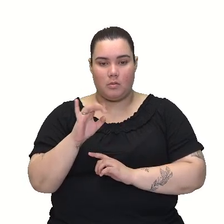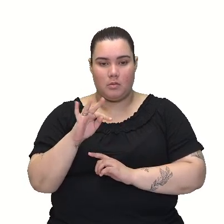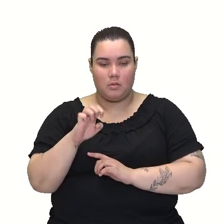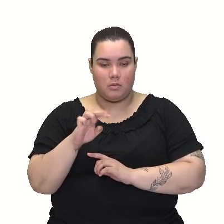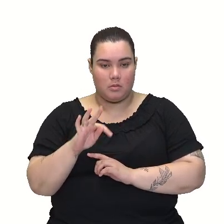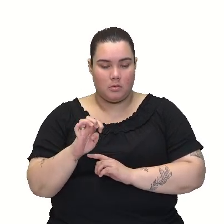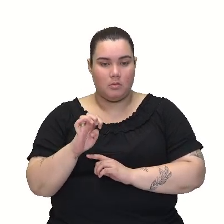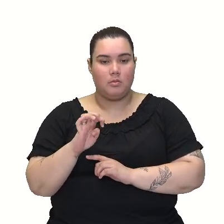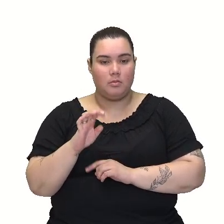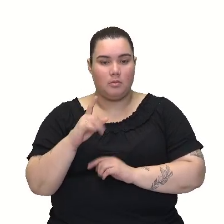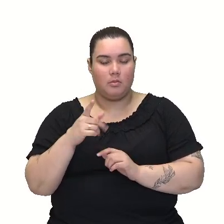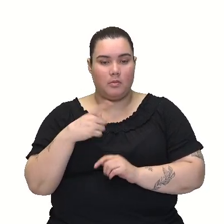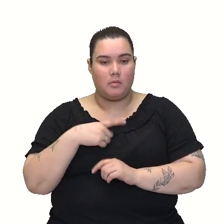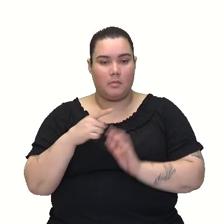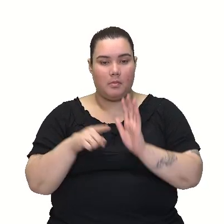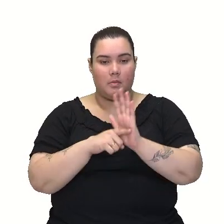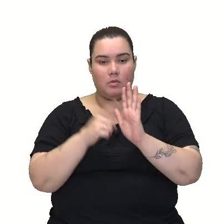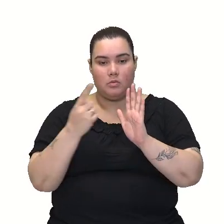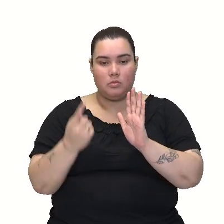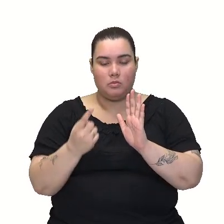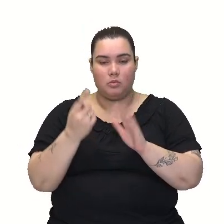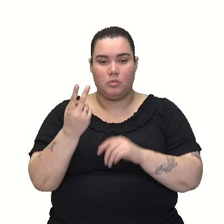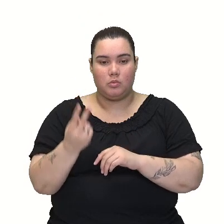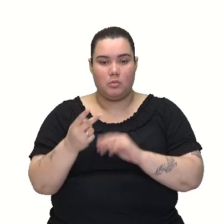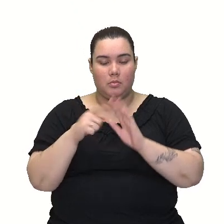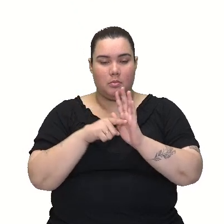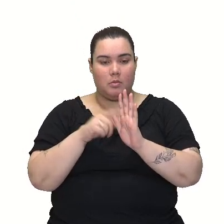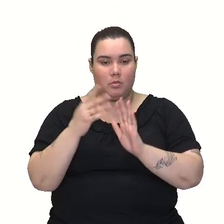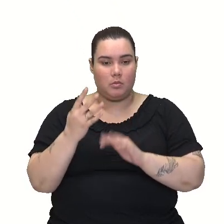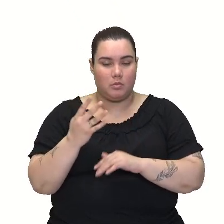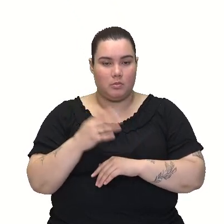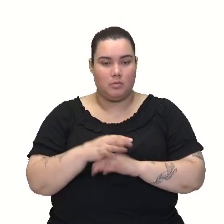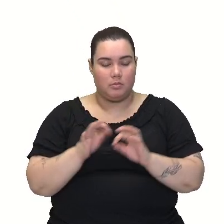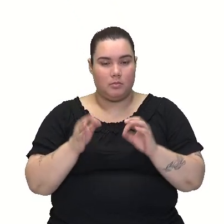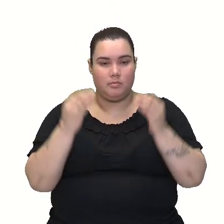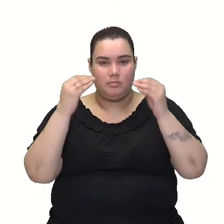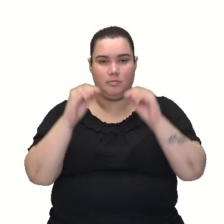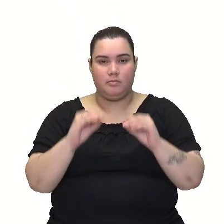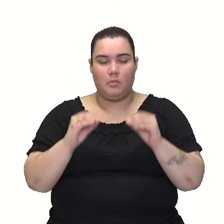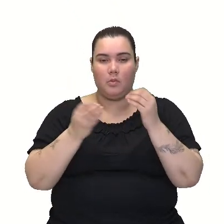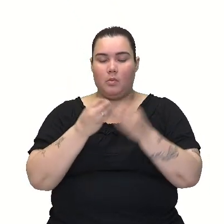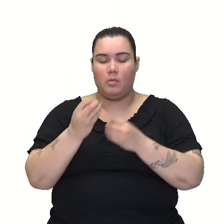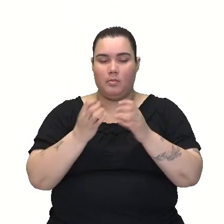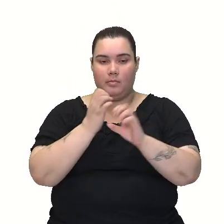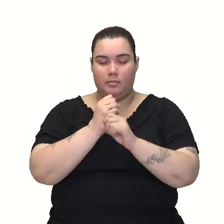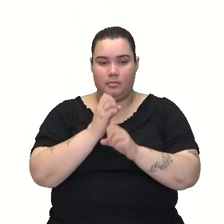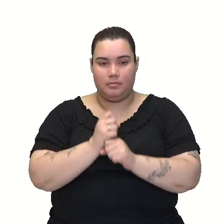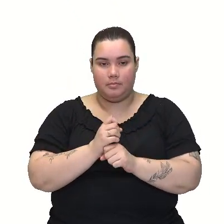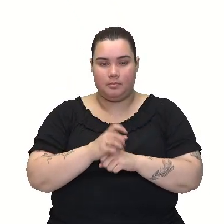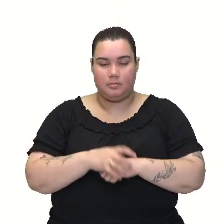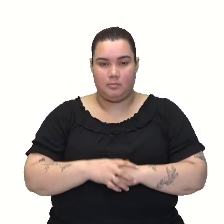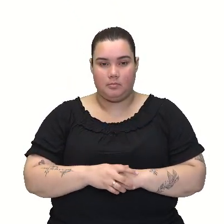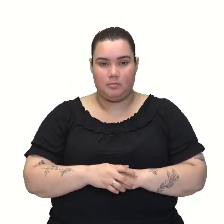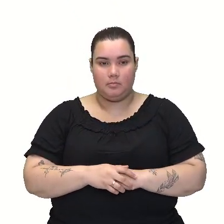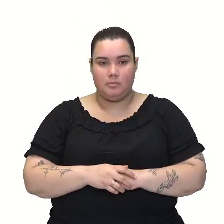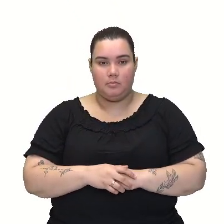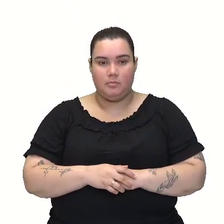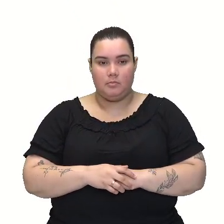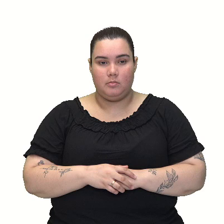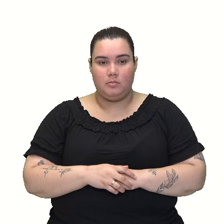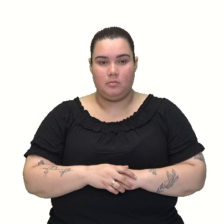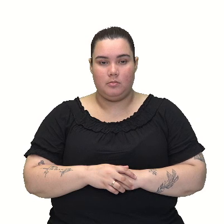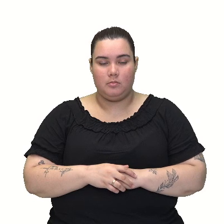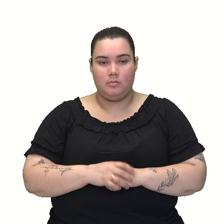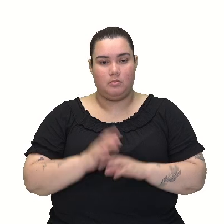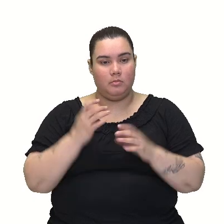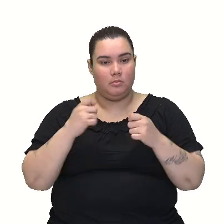1, 2 e 4. Como é que a gente resolve uma equação do segundo grau? Vamos lá? Eu começo, né,